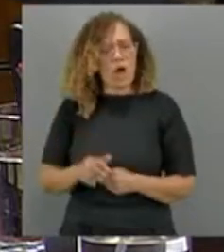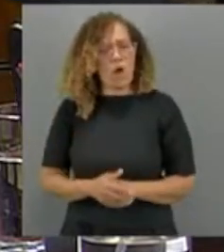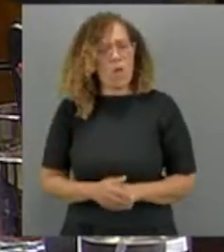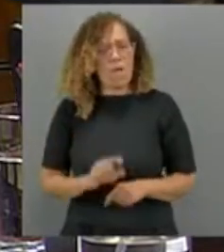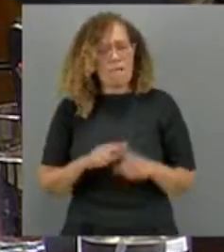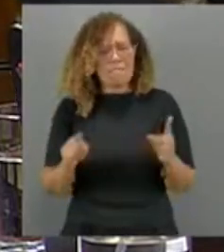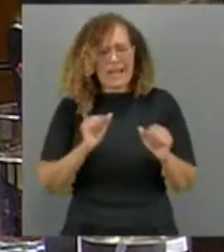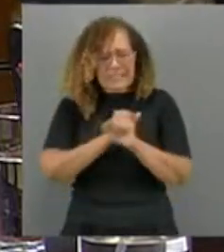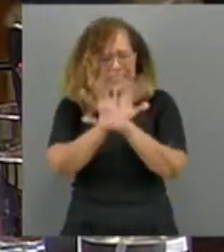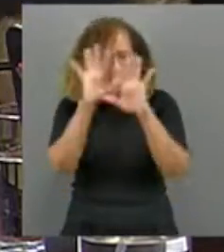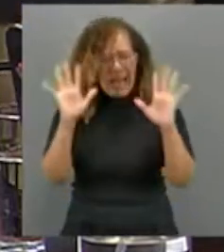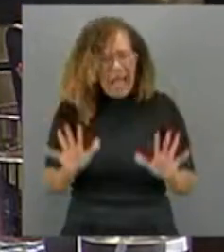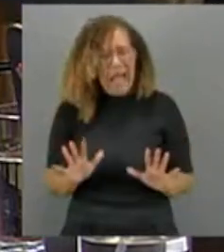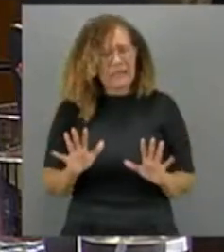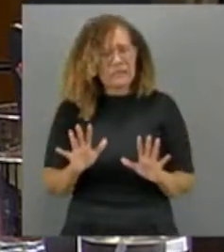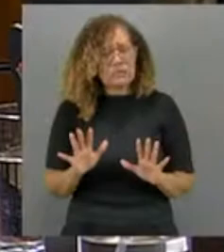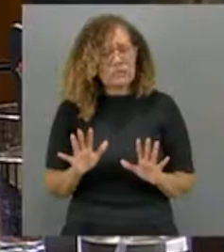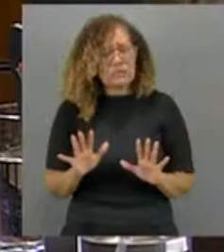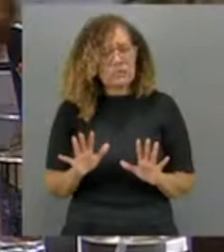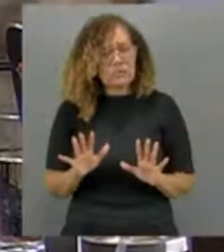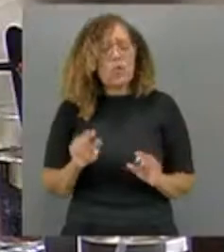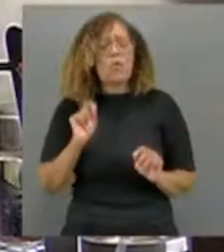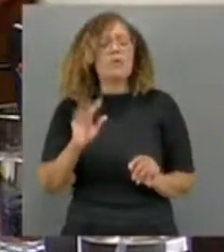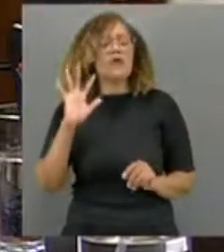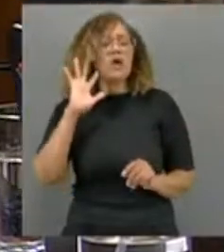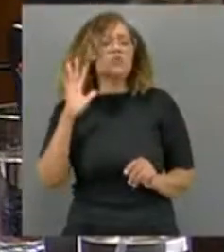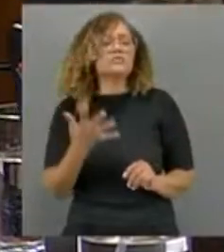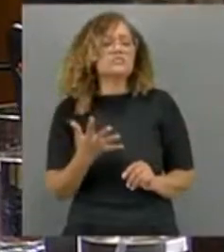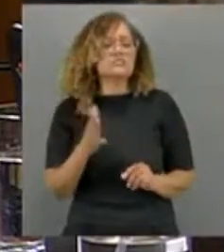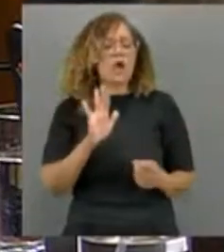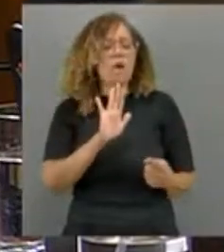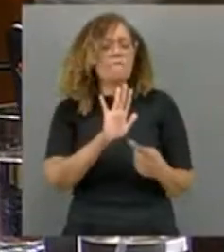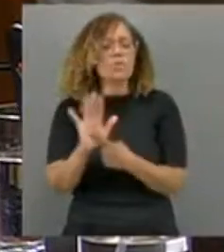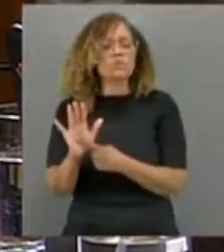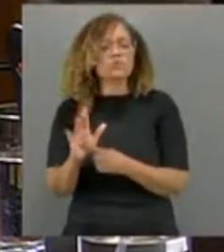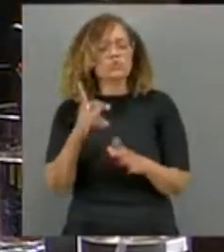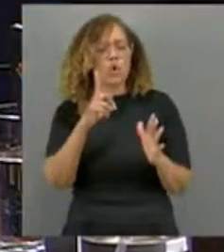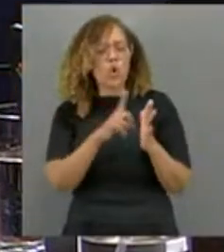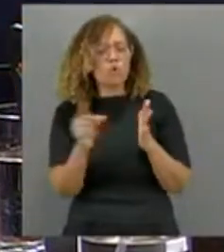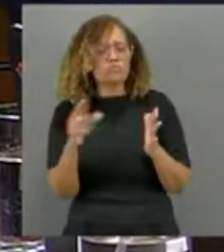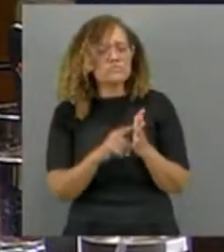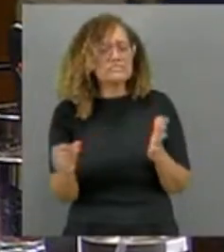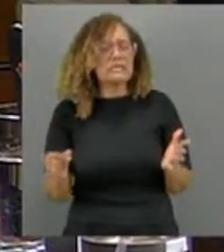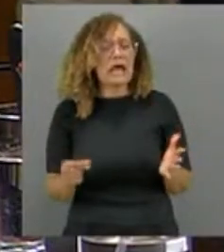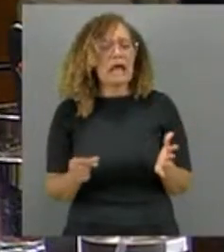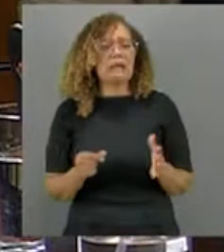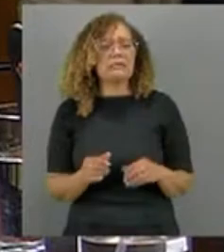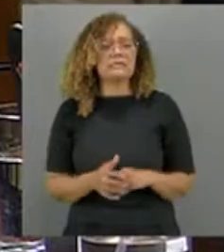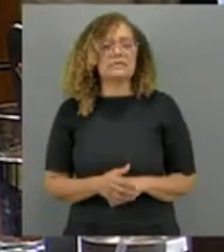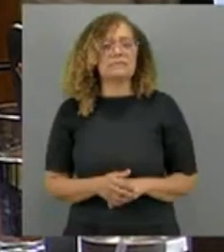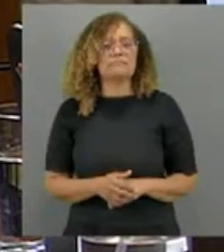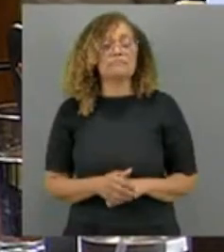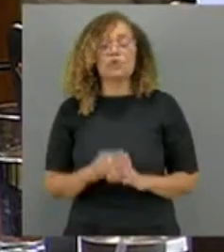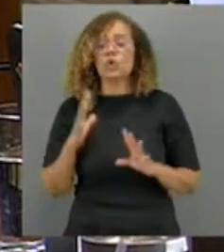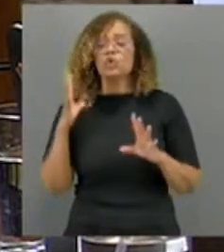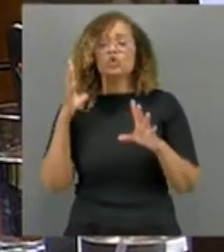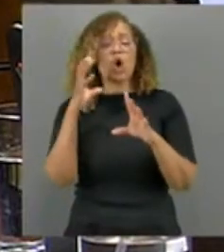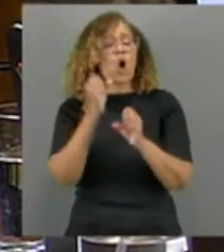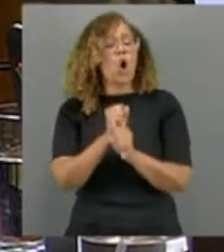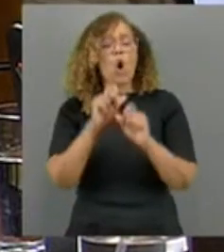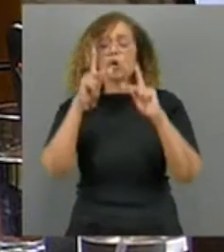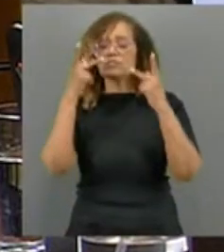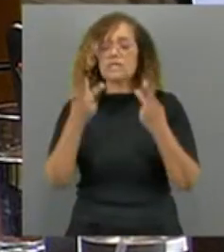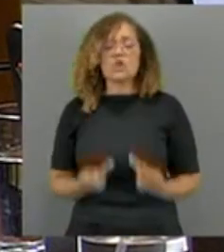clara elencou o fato e destacou o fato de que todos os seres